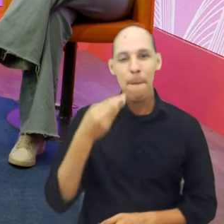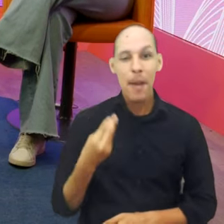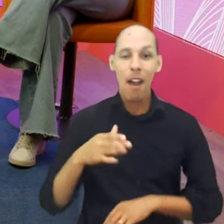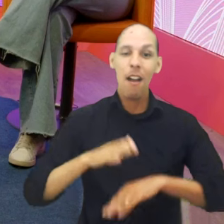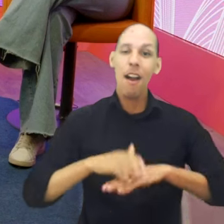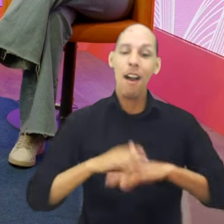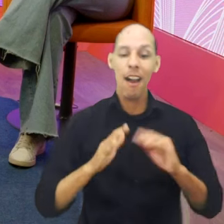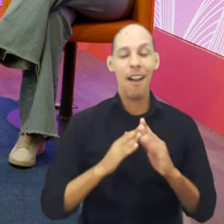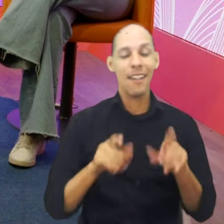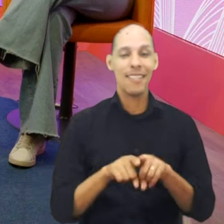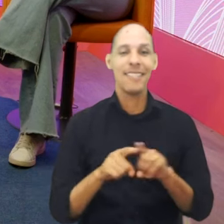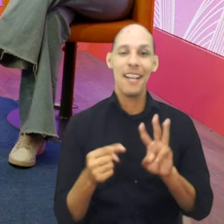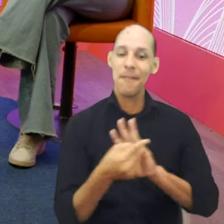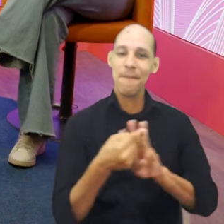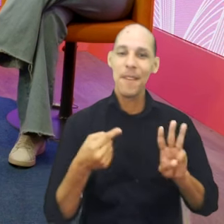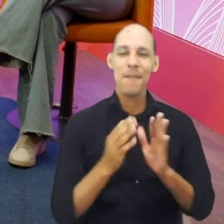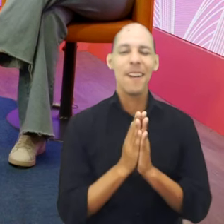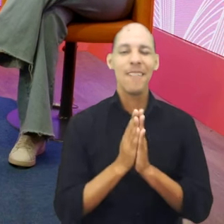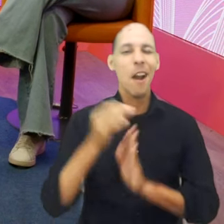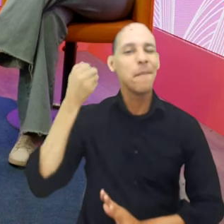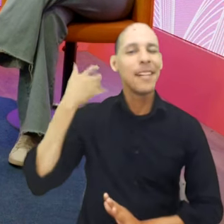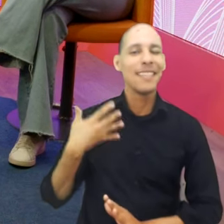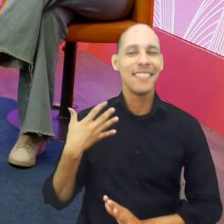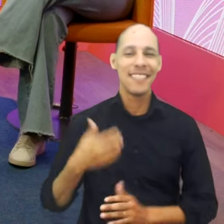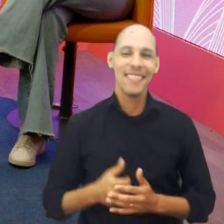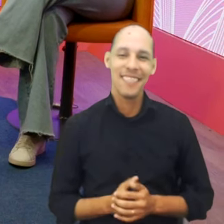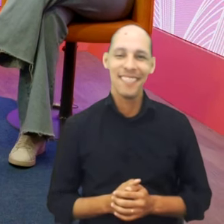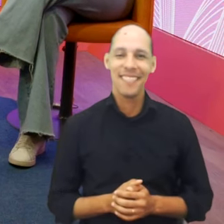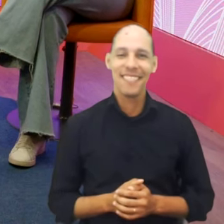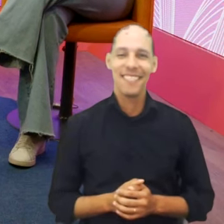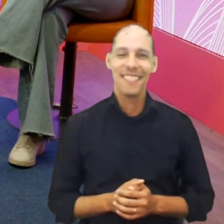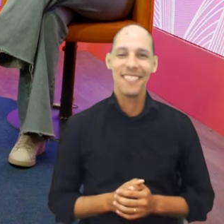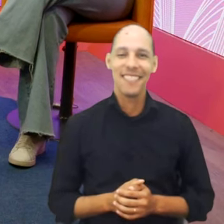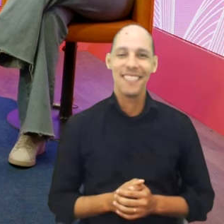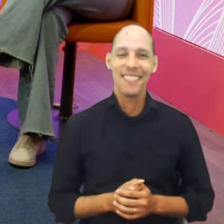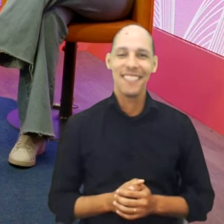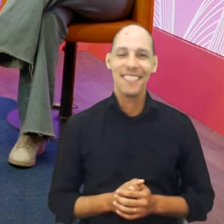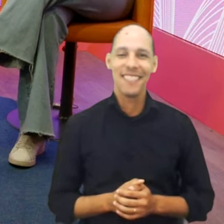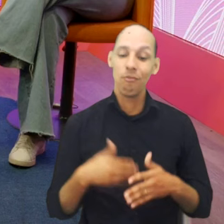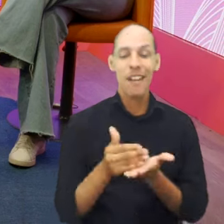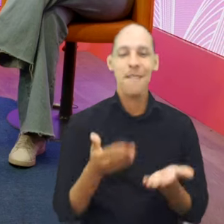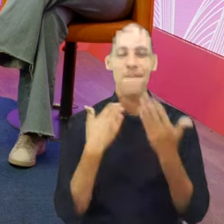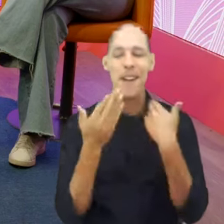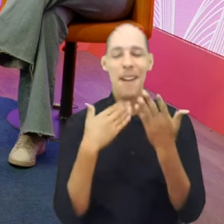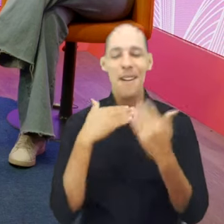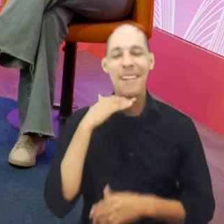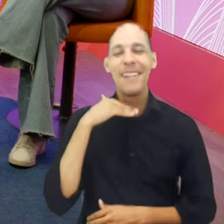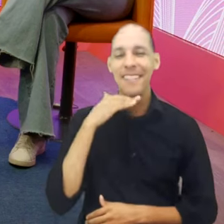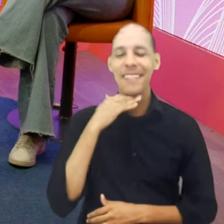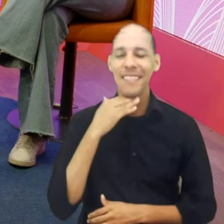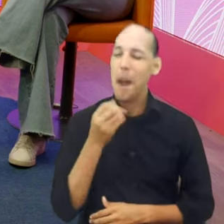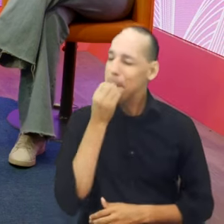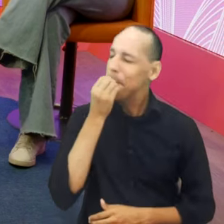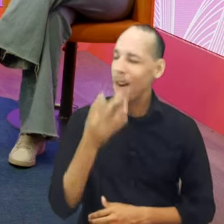artesanais. Agora eu vou pedir para cada uma de vocês fazerem a sua autodescrição para logo a gente começar esse bate-papo, ó, que vai